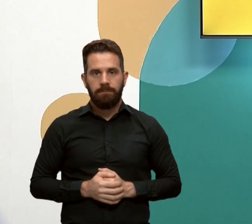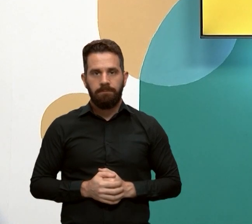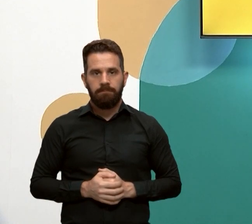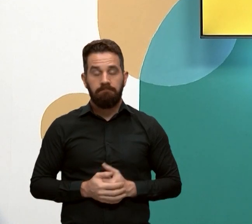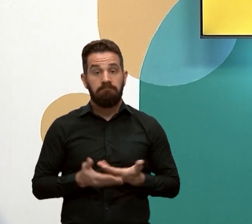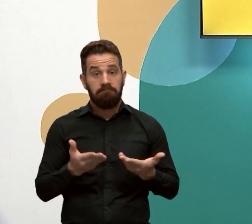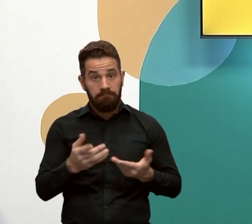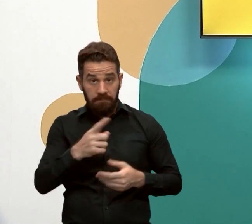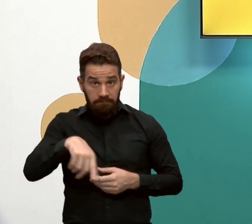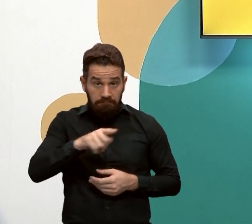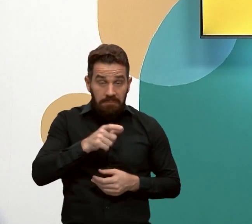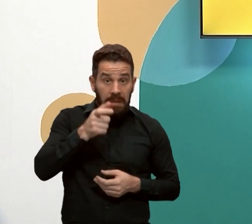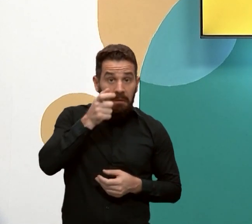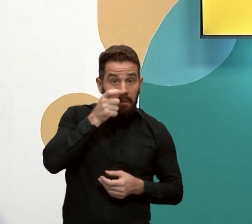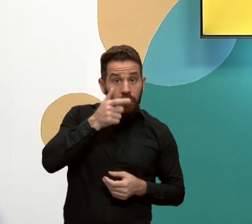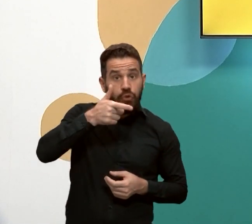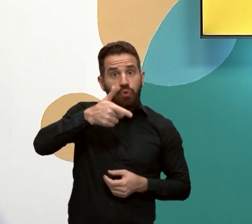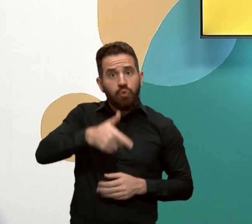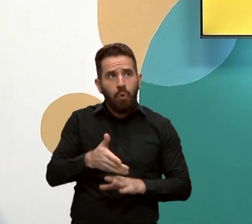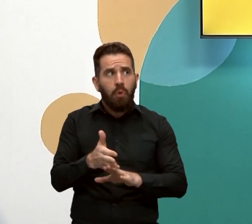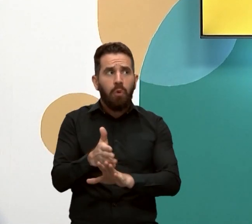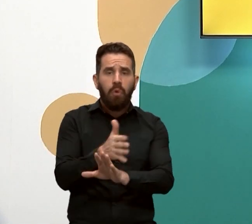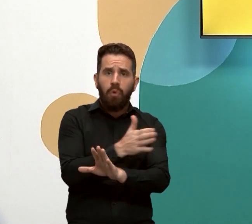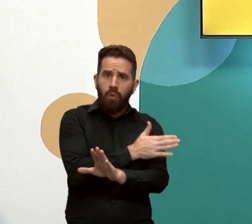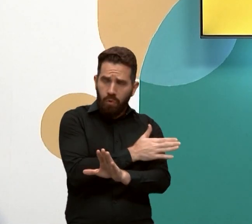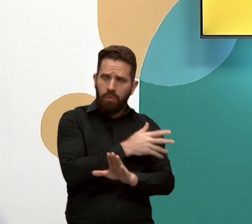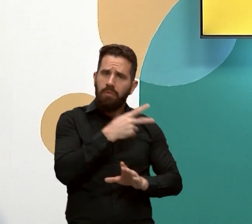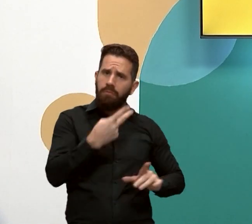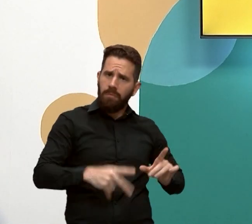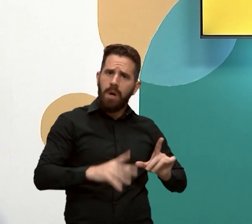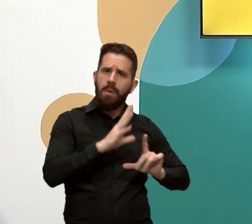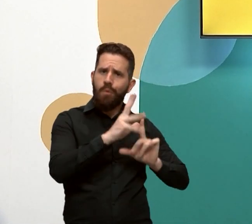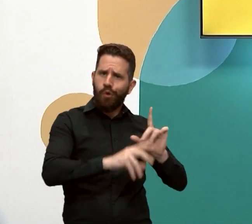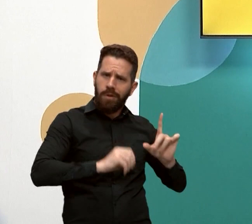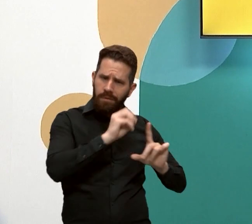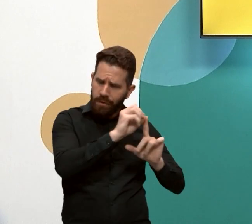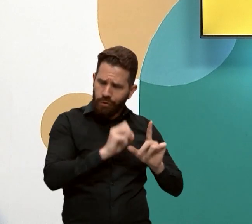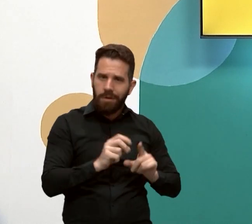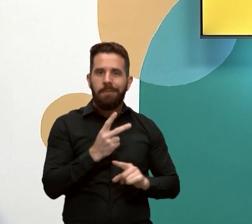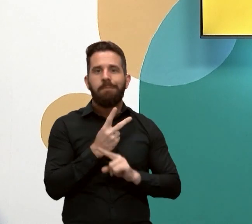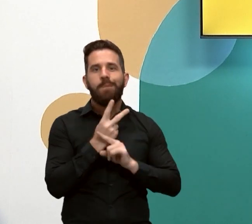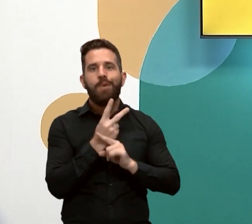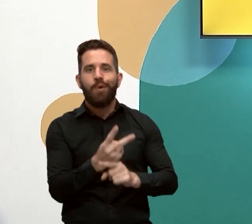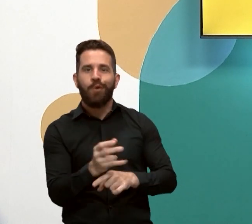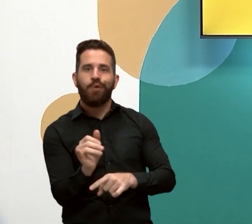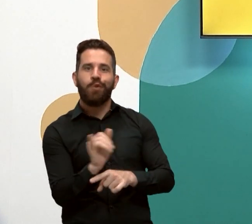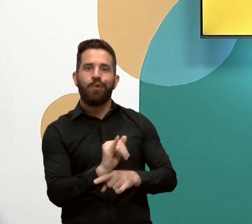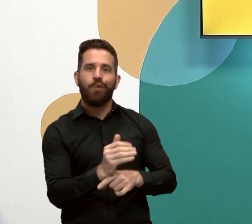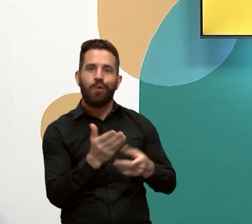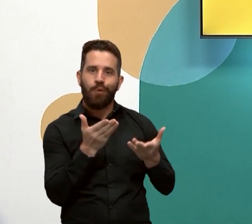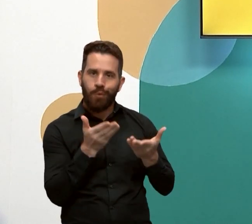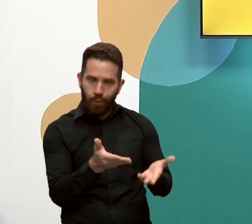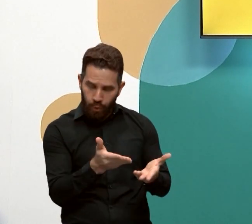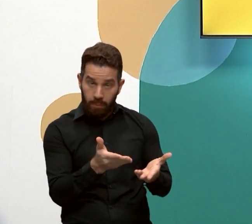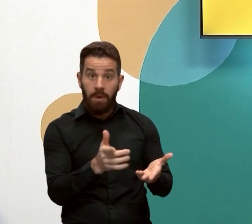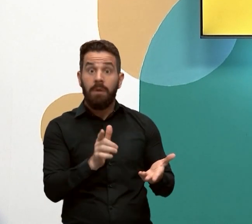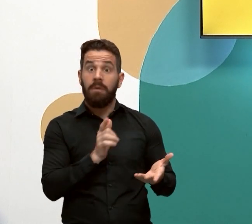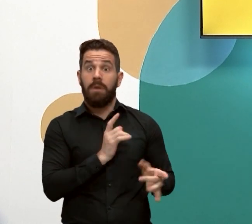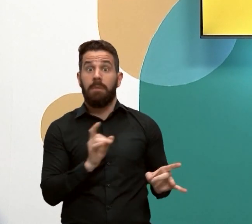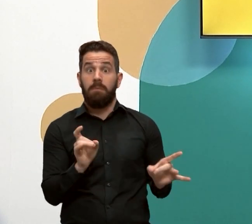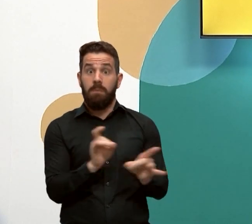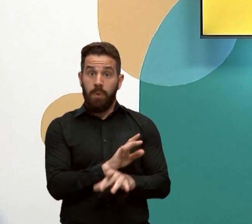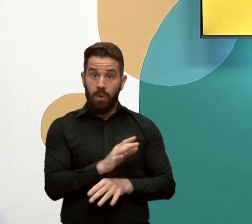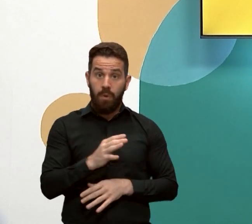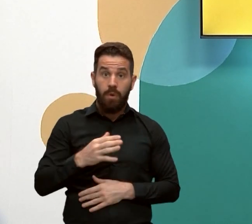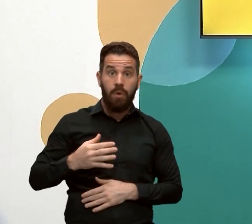Se você quiser ver ou rever qualquer episódio do Mundo UFG, é só procurar pelo canal da TV no YouTube. Lá ocorre a transmissão